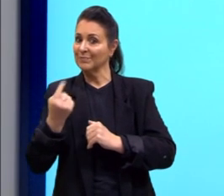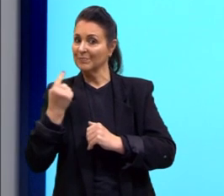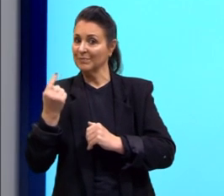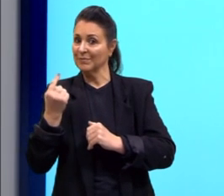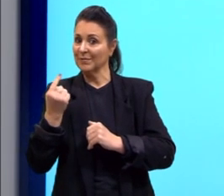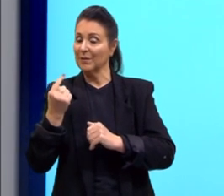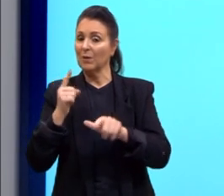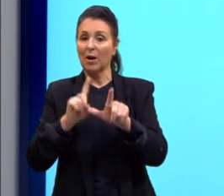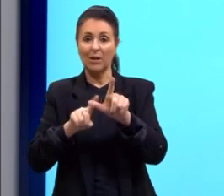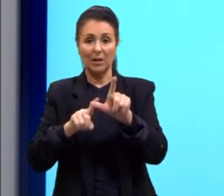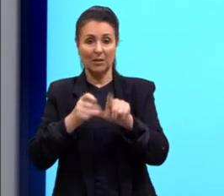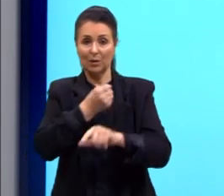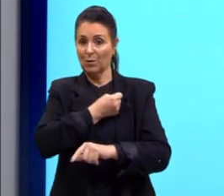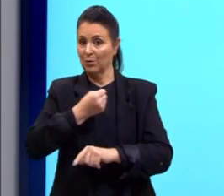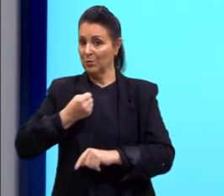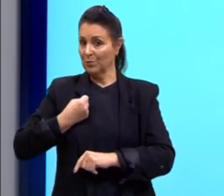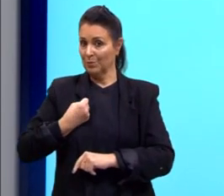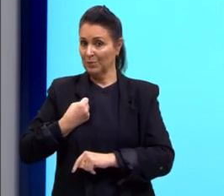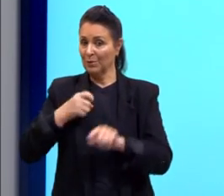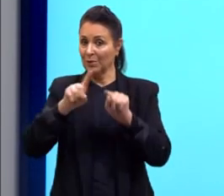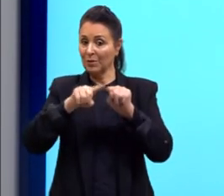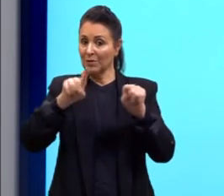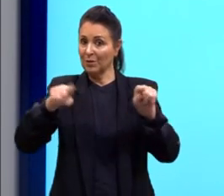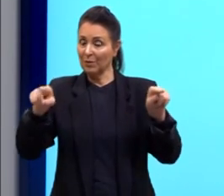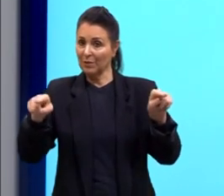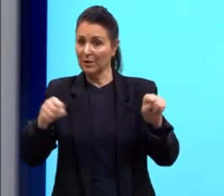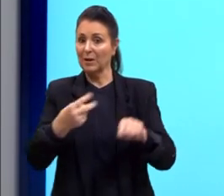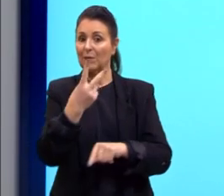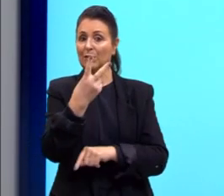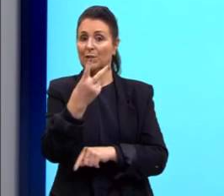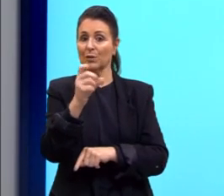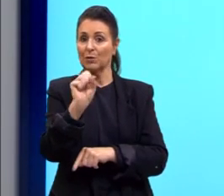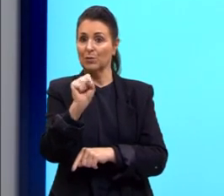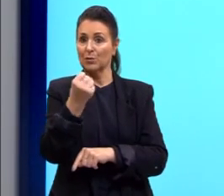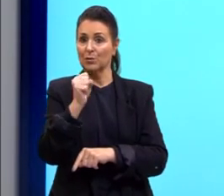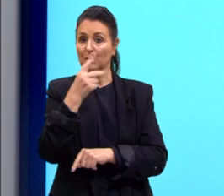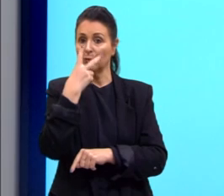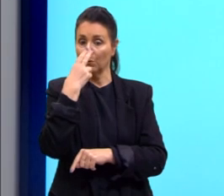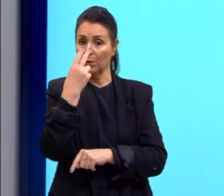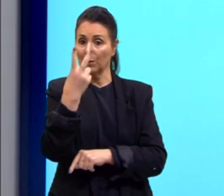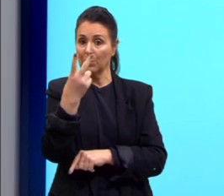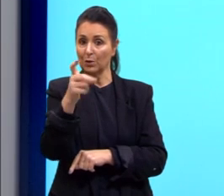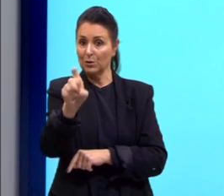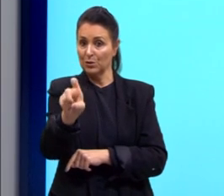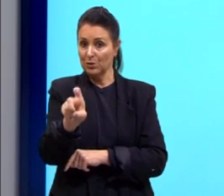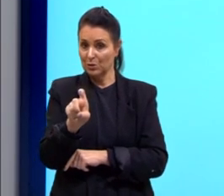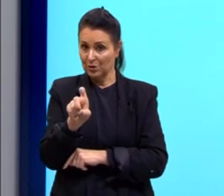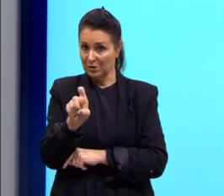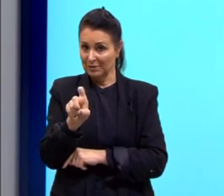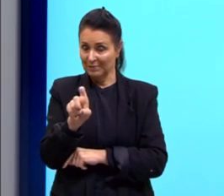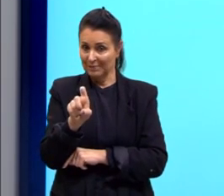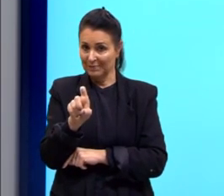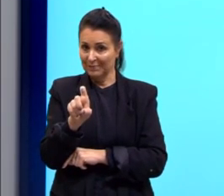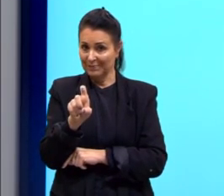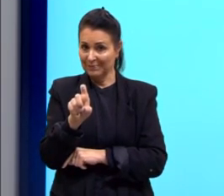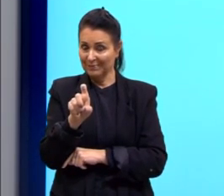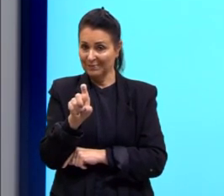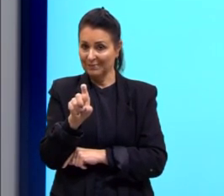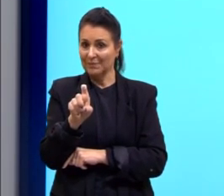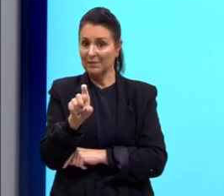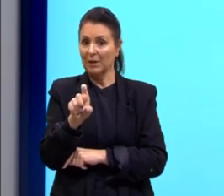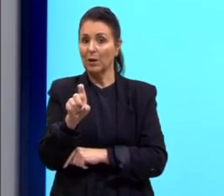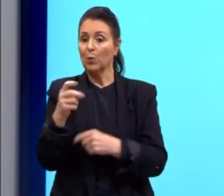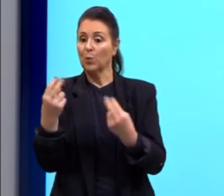variável E então chegamos que 28 = 2x resolvendo ali os